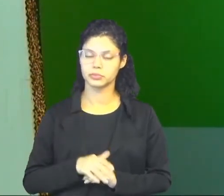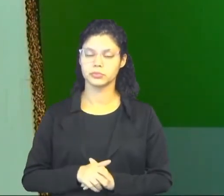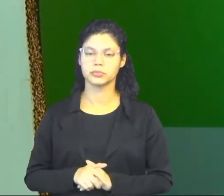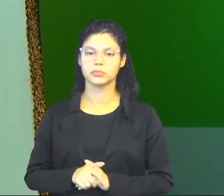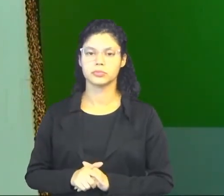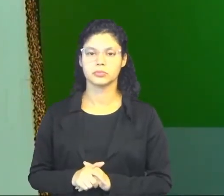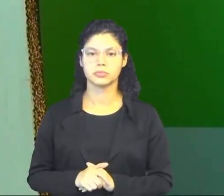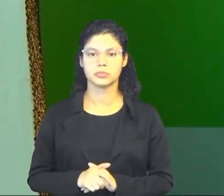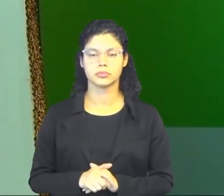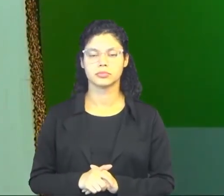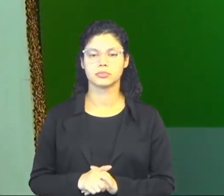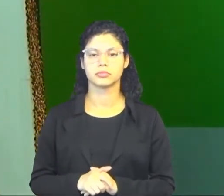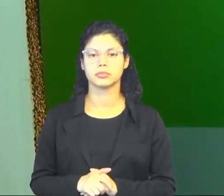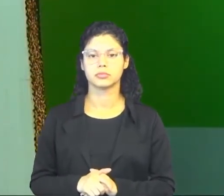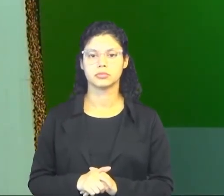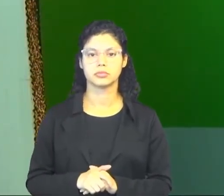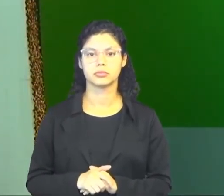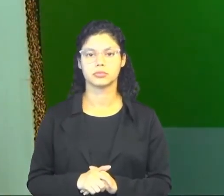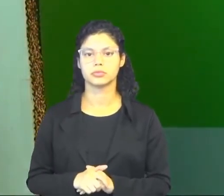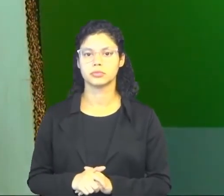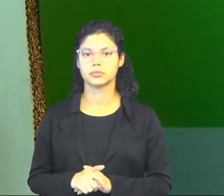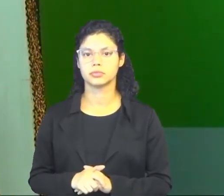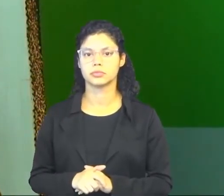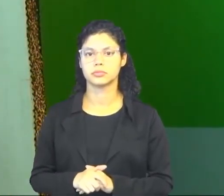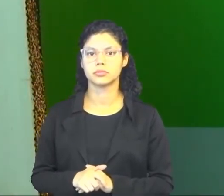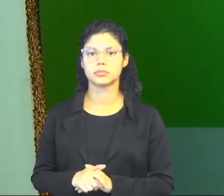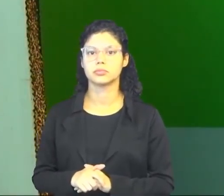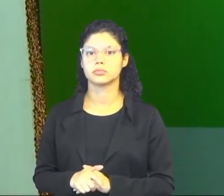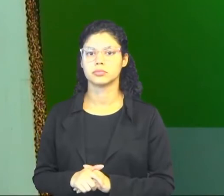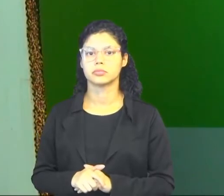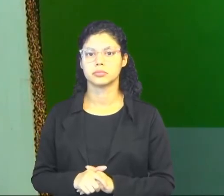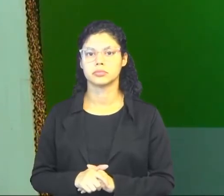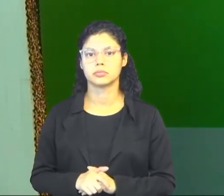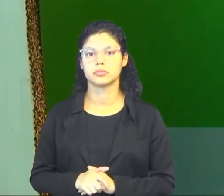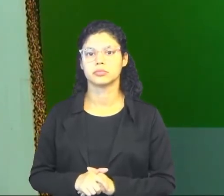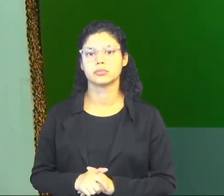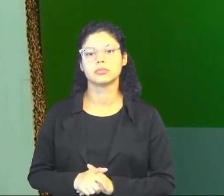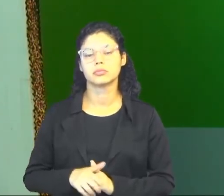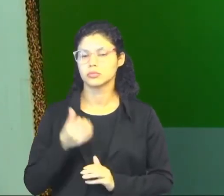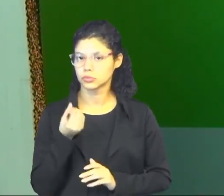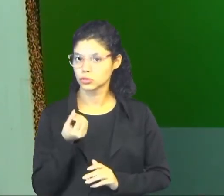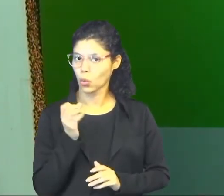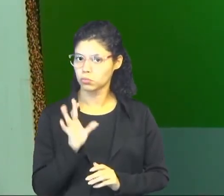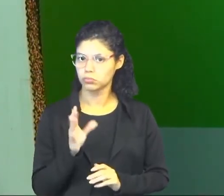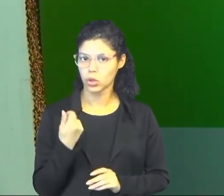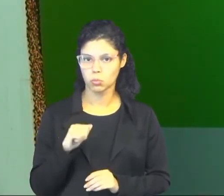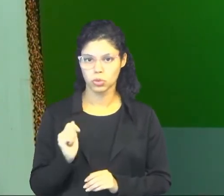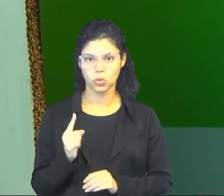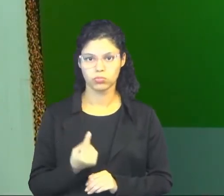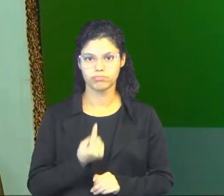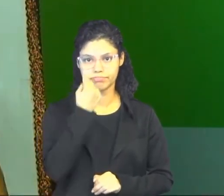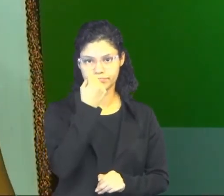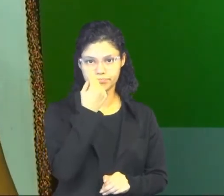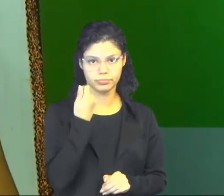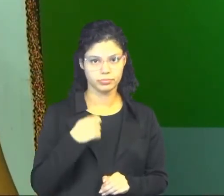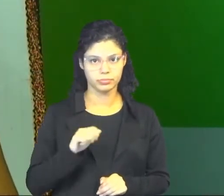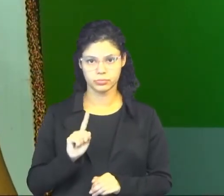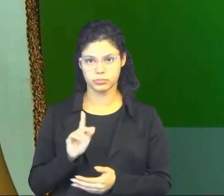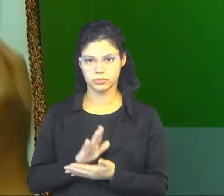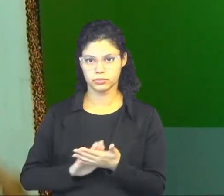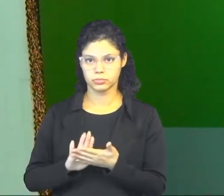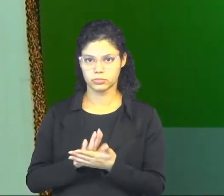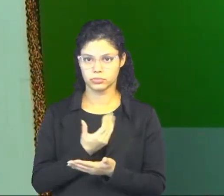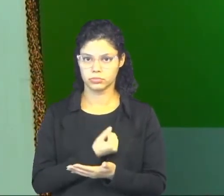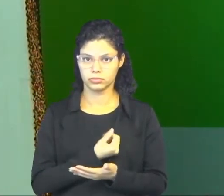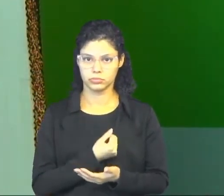6, tá? Lembrando, ó, não tive que subir nenhum membro para cá, porque só deu 6, ok? Então não preciso colocar nenhum